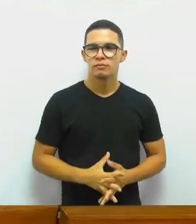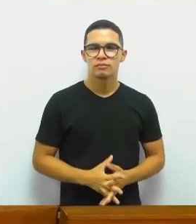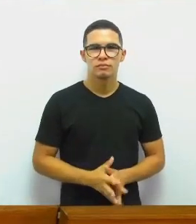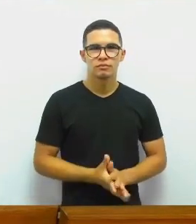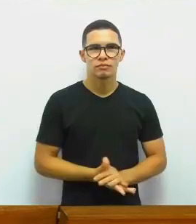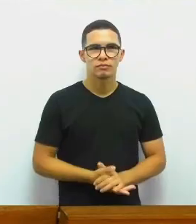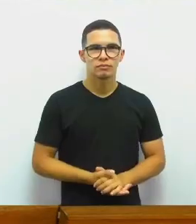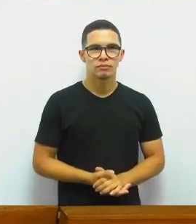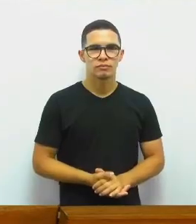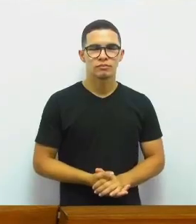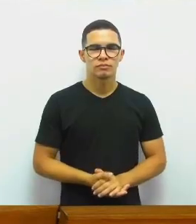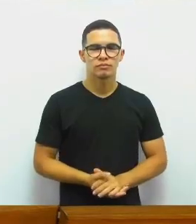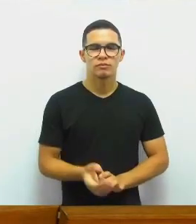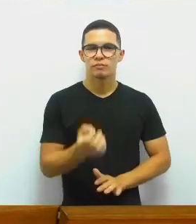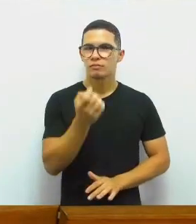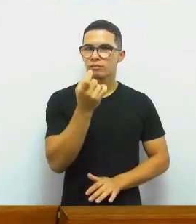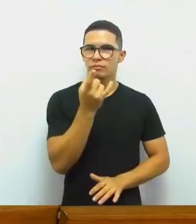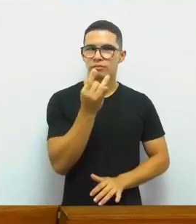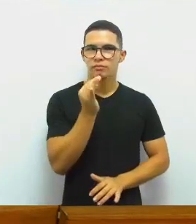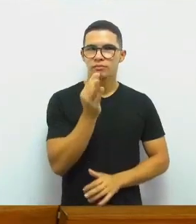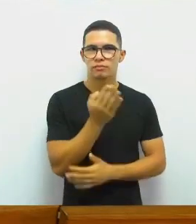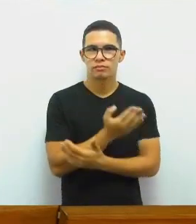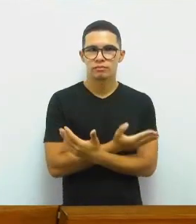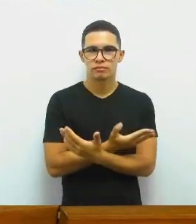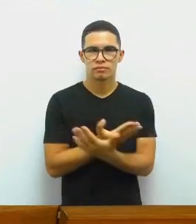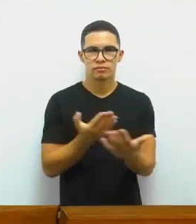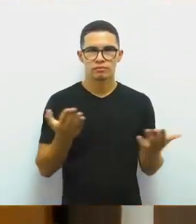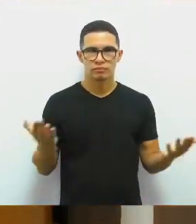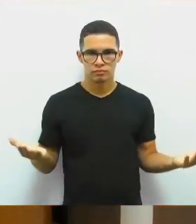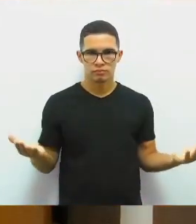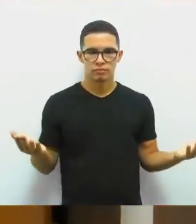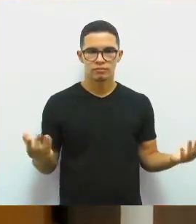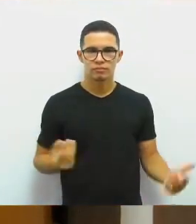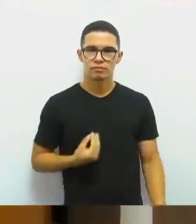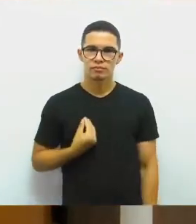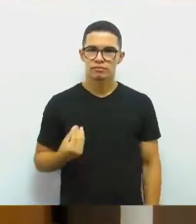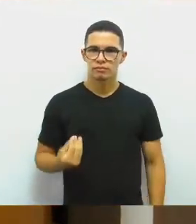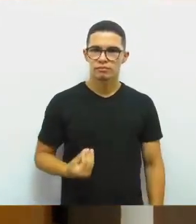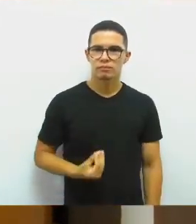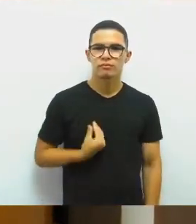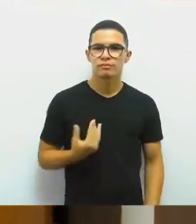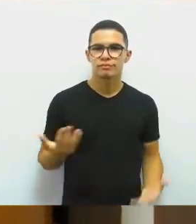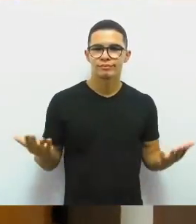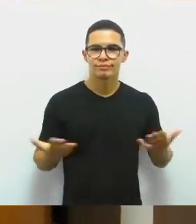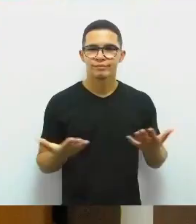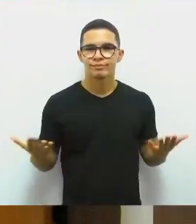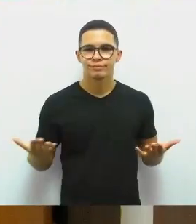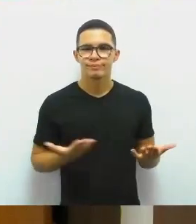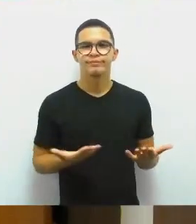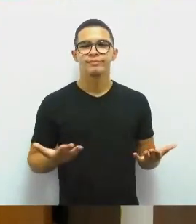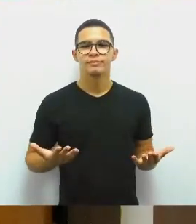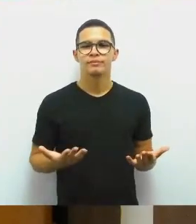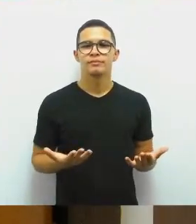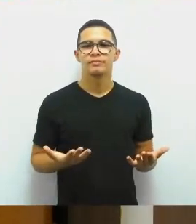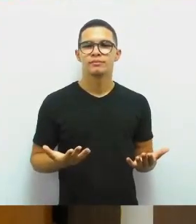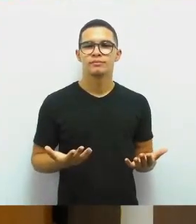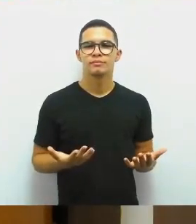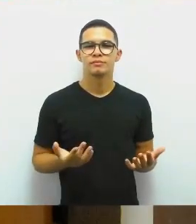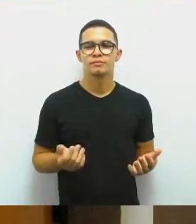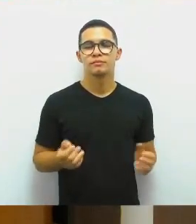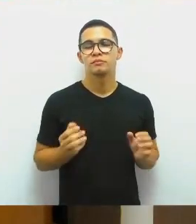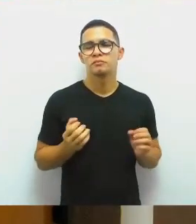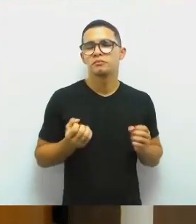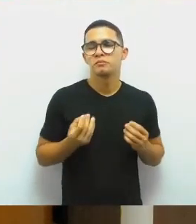Bom dia a todos e a todos, meus amigos, colegas de trabalho, de algumas outras secretarias. Com